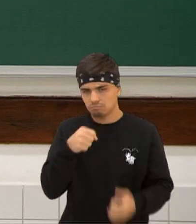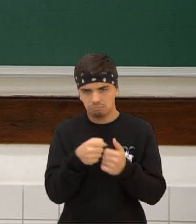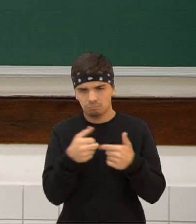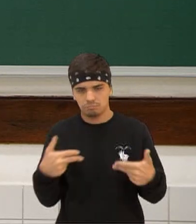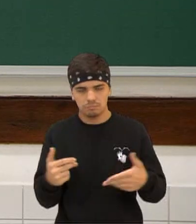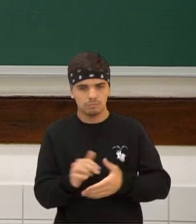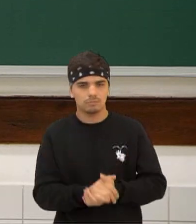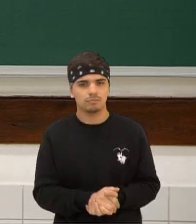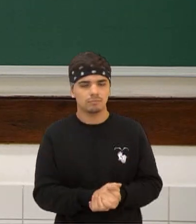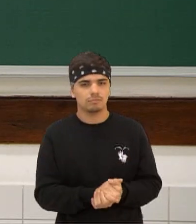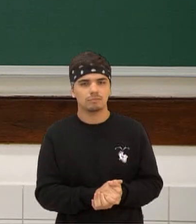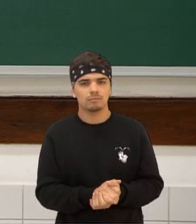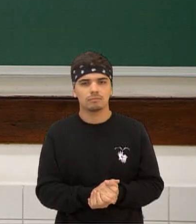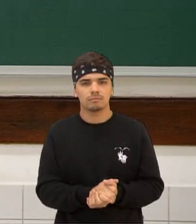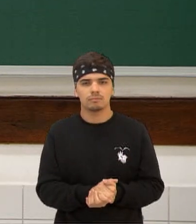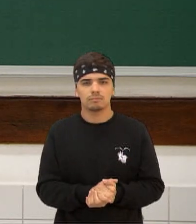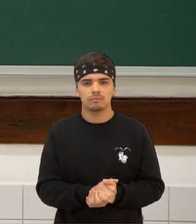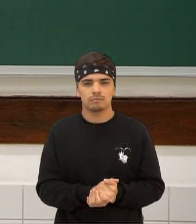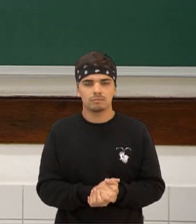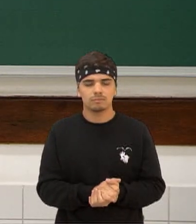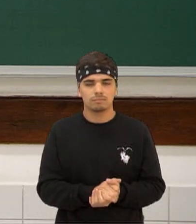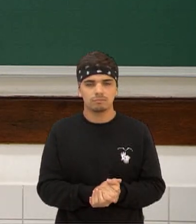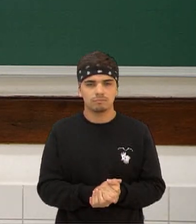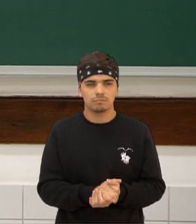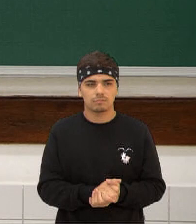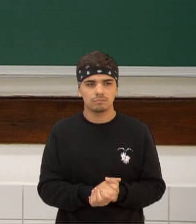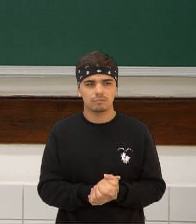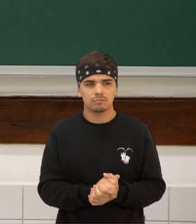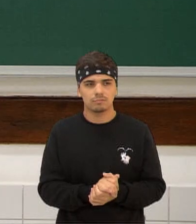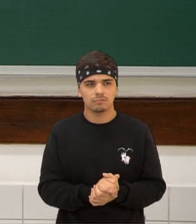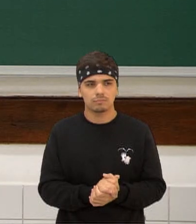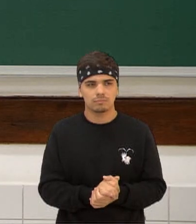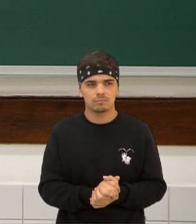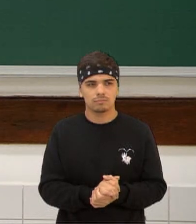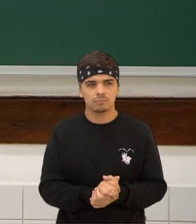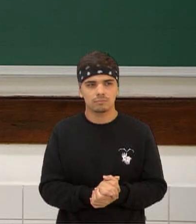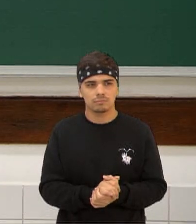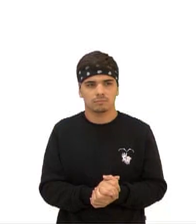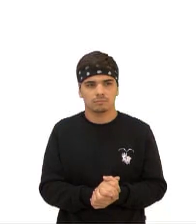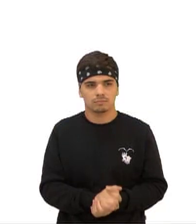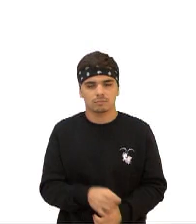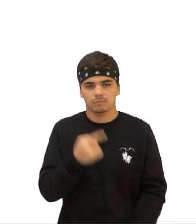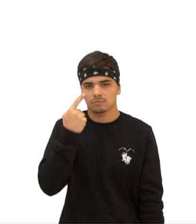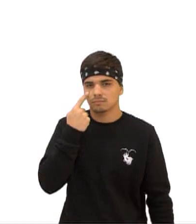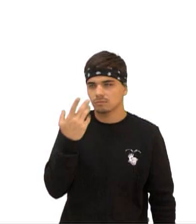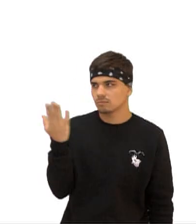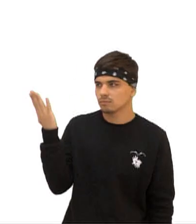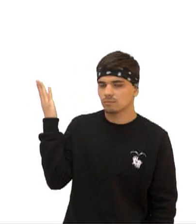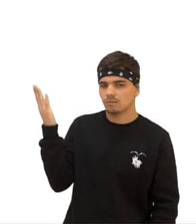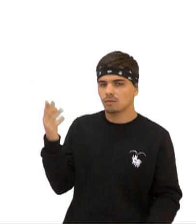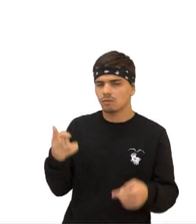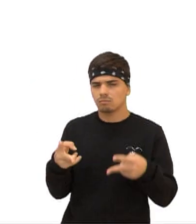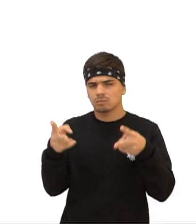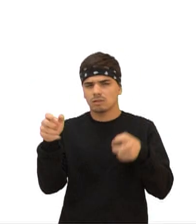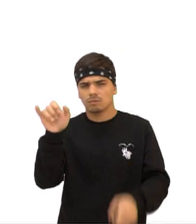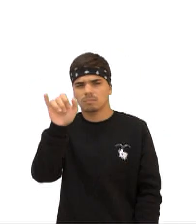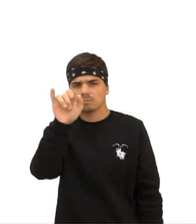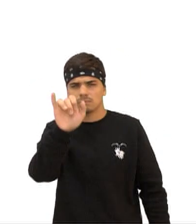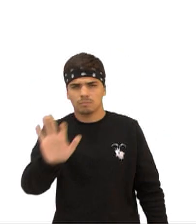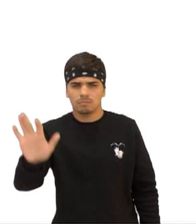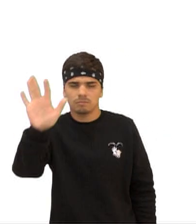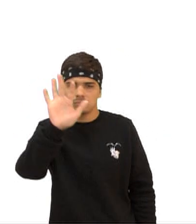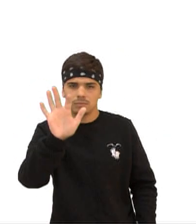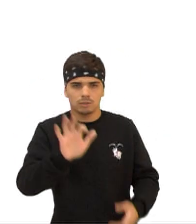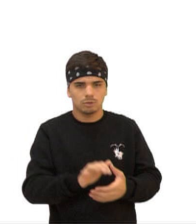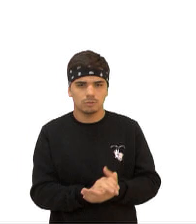aqui no acho de bichos em bom então vamos olhar lá Observe pictures Walk